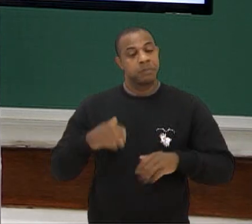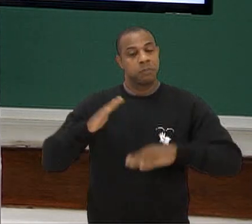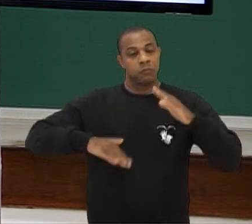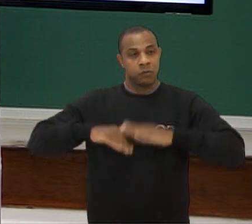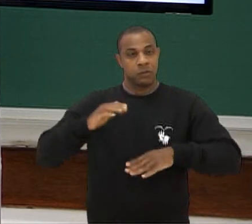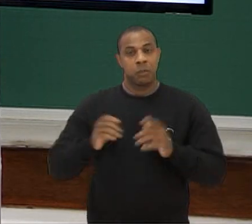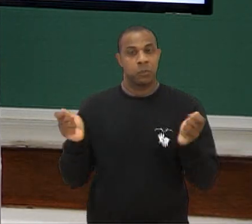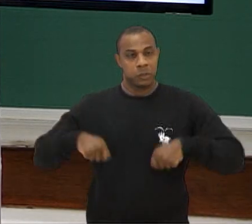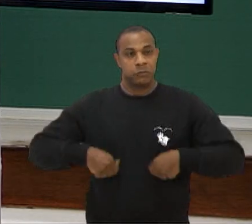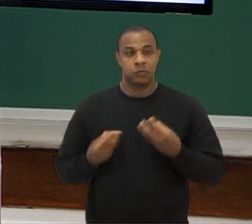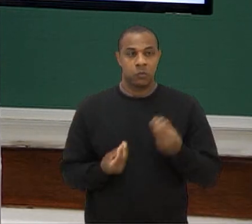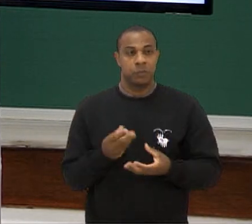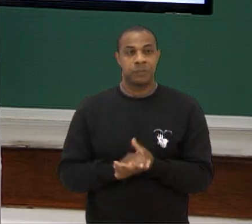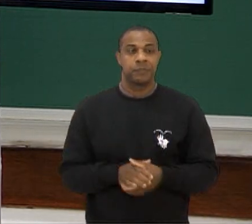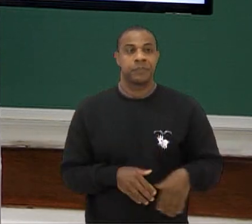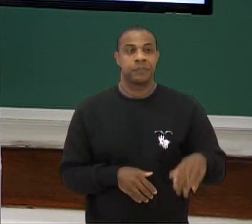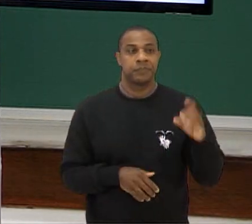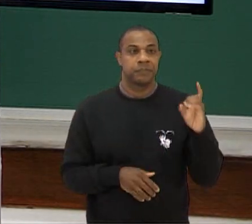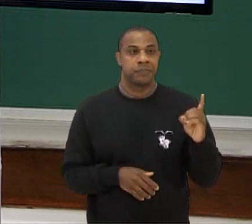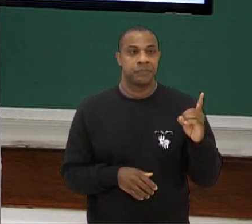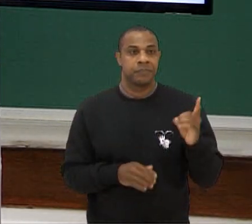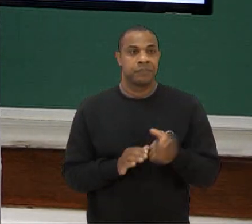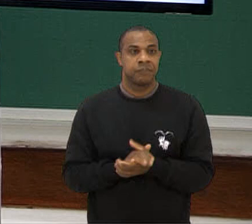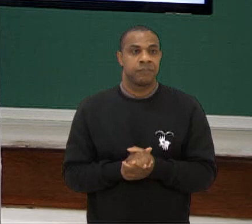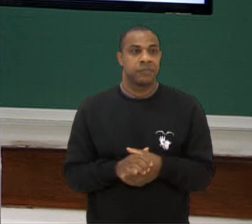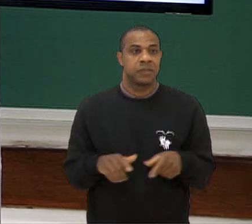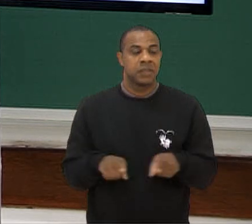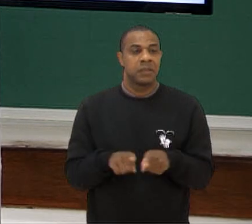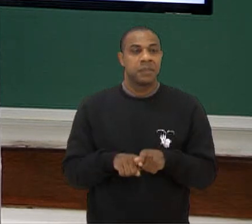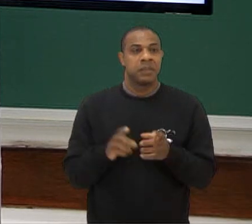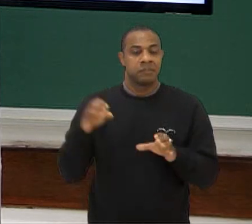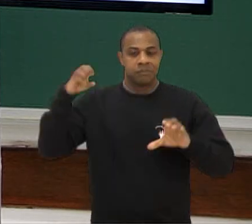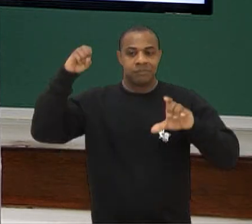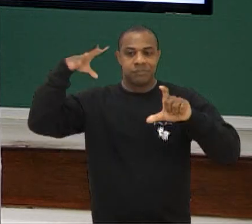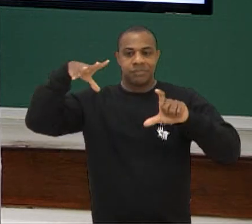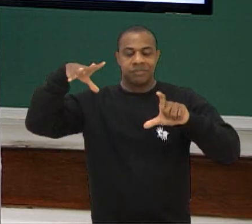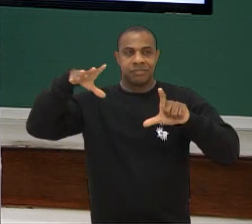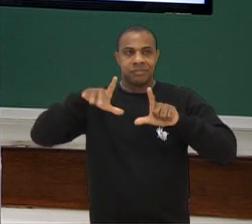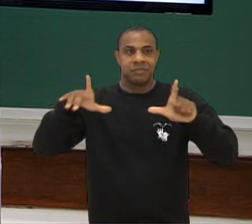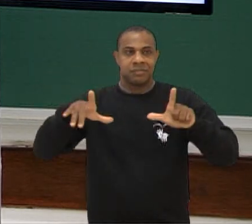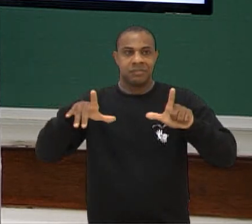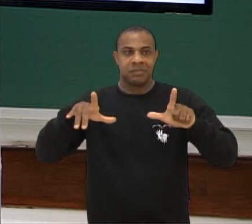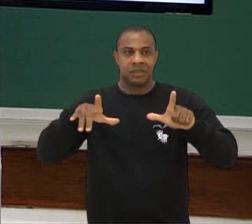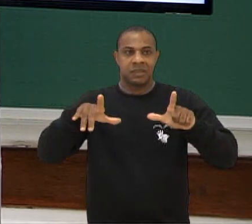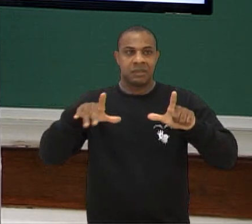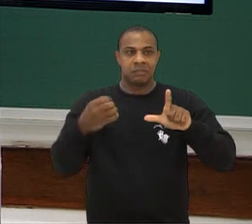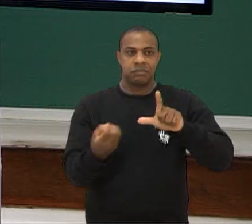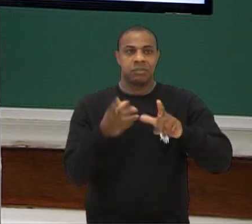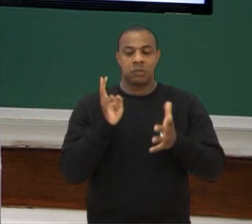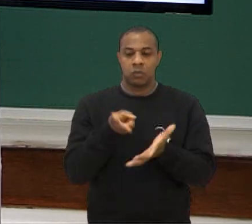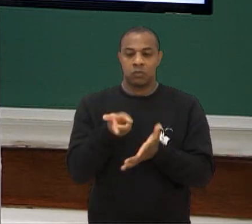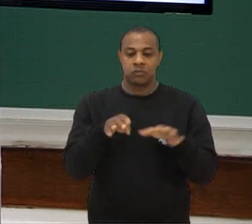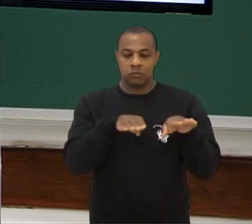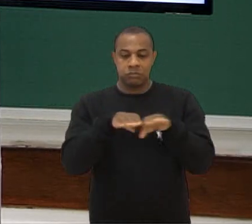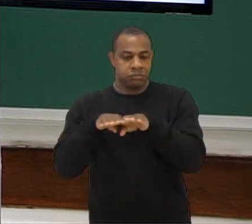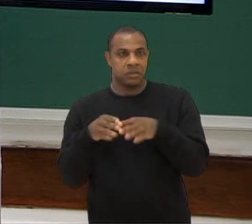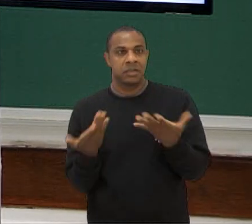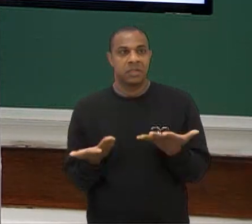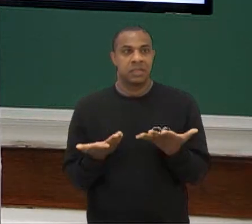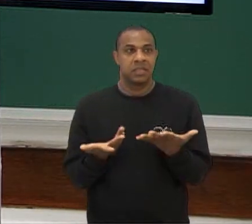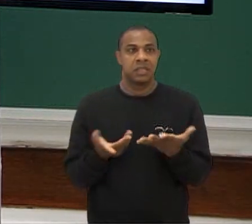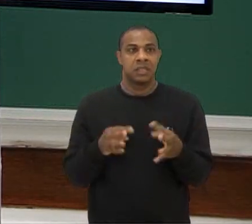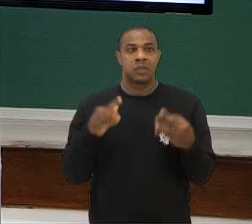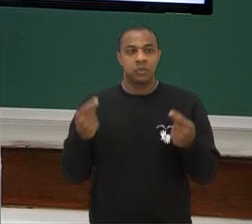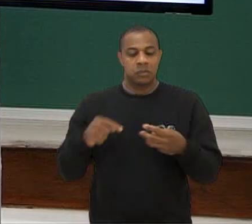tá? Temos aqui, então, ser constante ao longo das suas transmissões, então esse é o conceito que você tem ali, ela é contínua, ou seja, todas